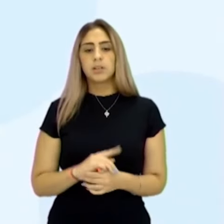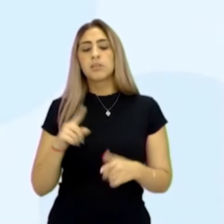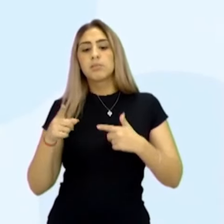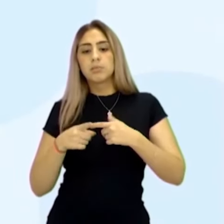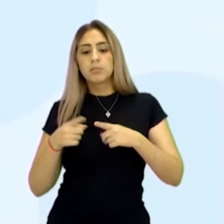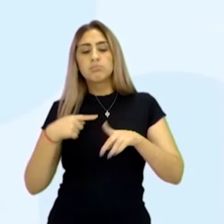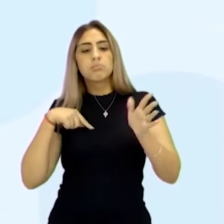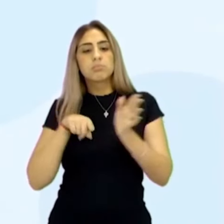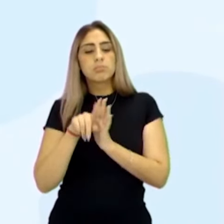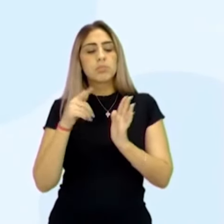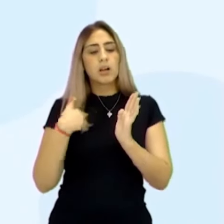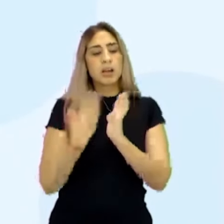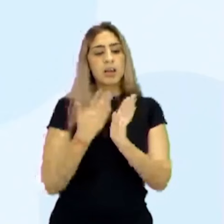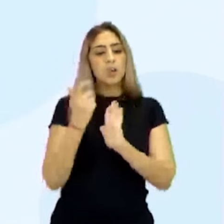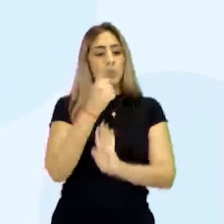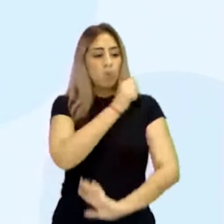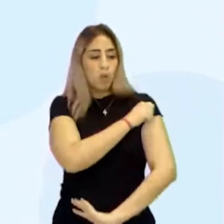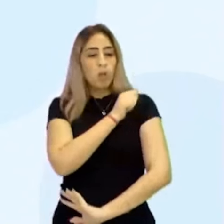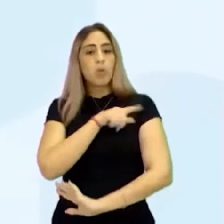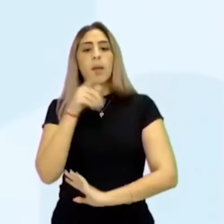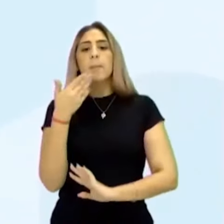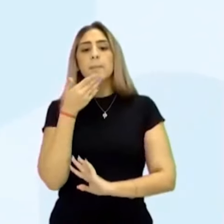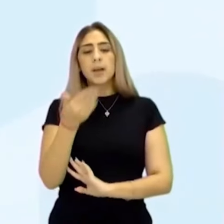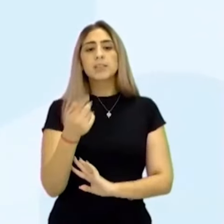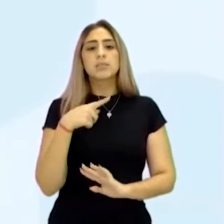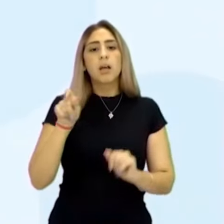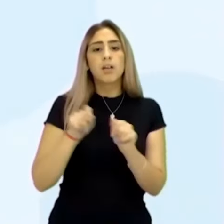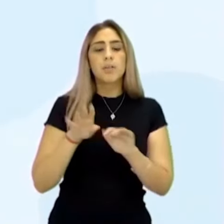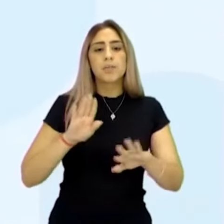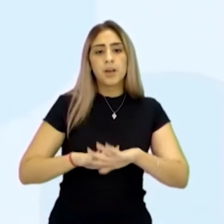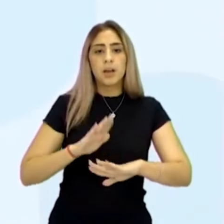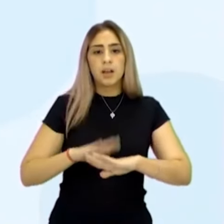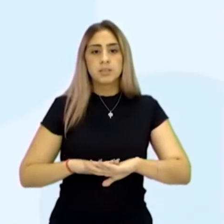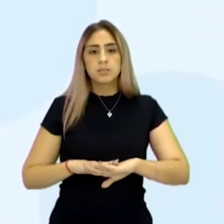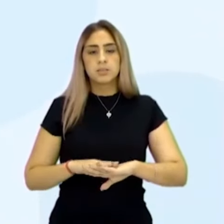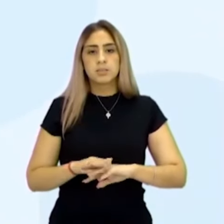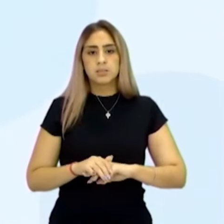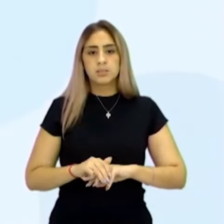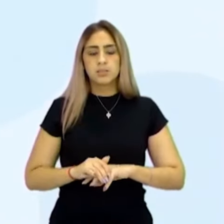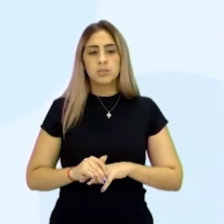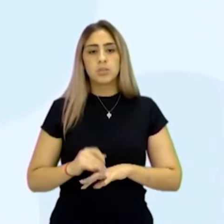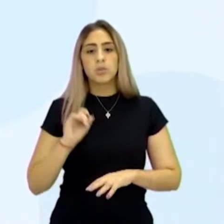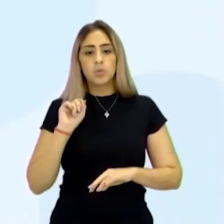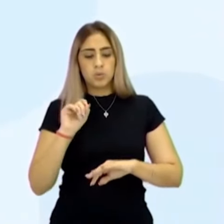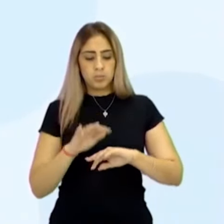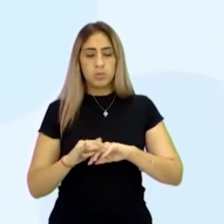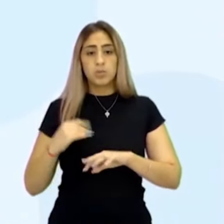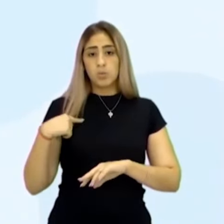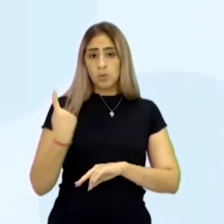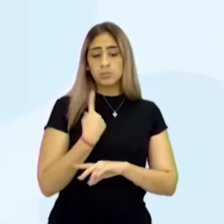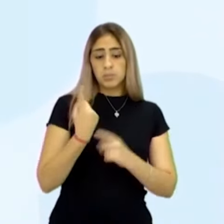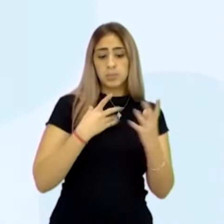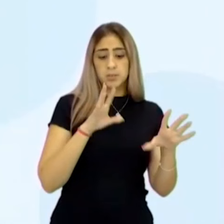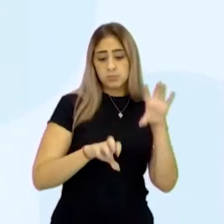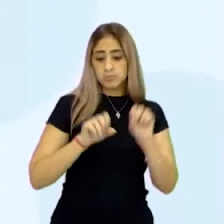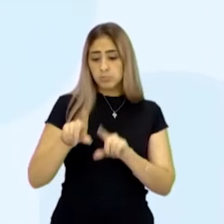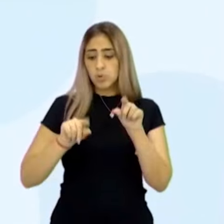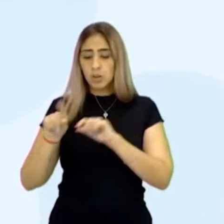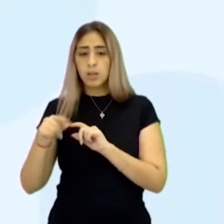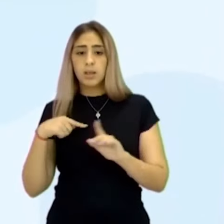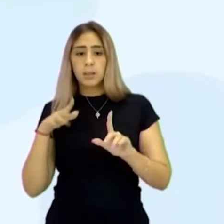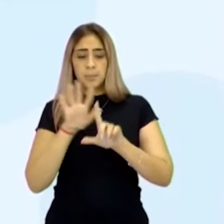no caderno do aluno, ela pede para que a gente faça primeiro, que nós primeiro vamos colher as imagens,